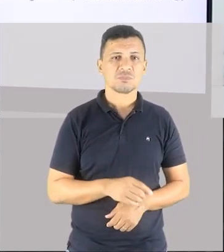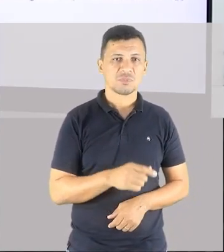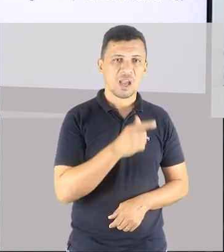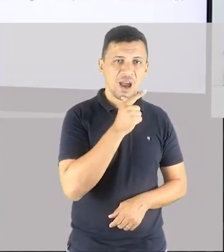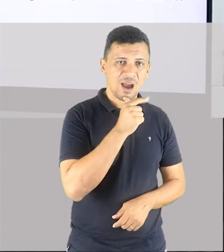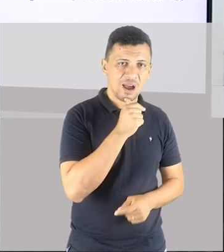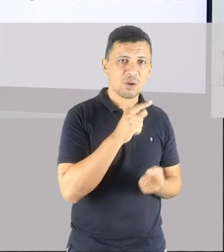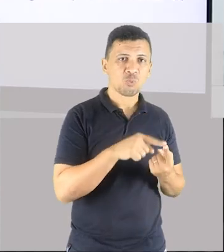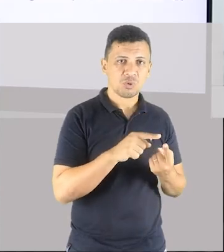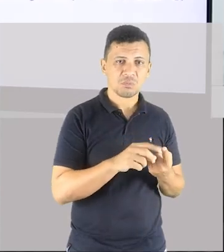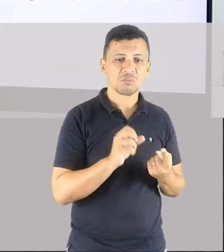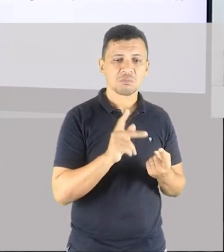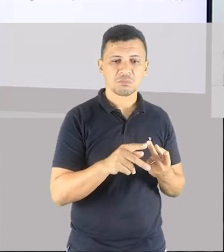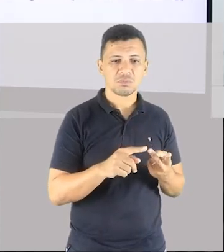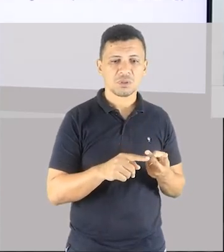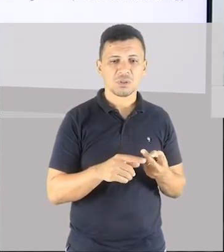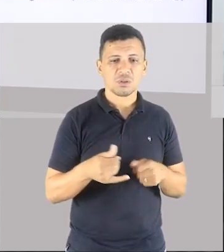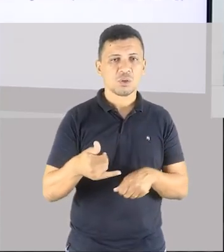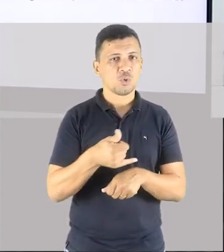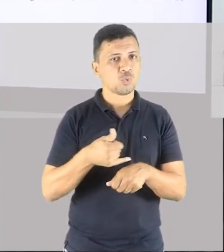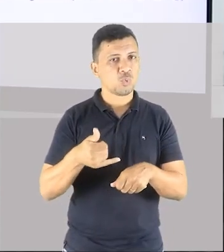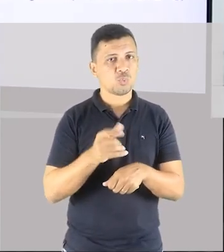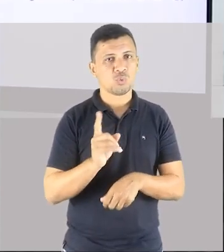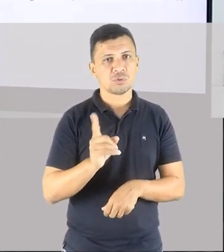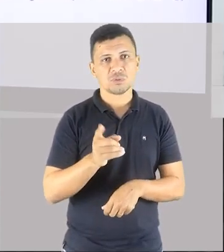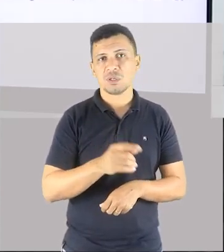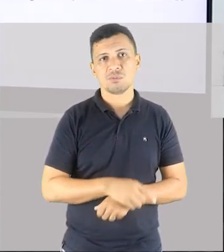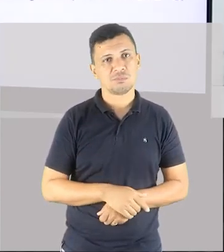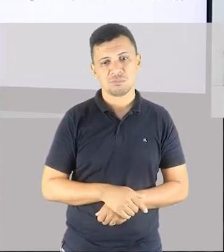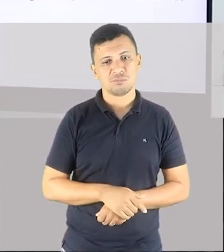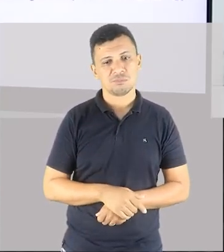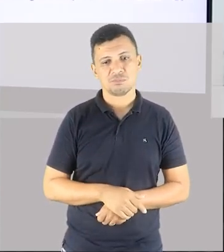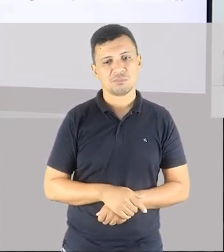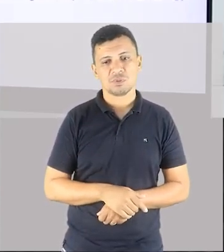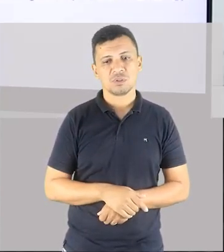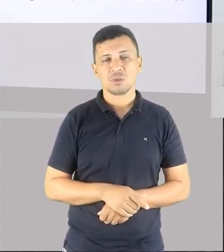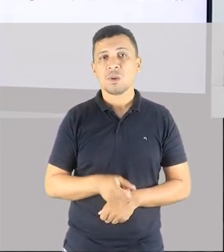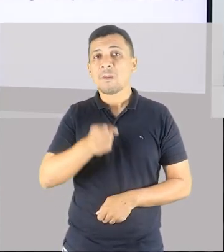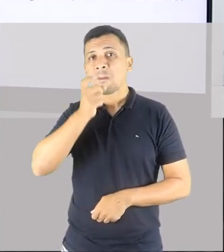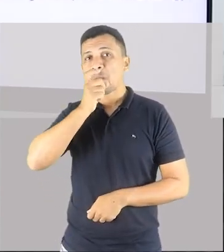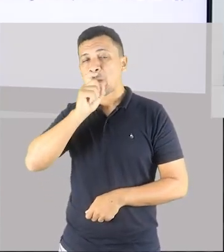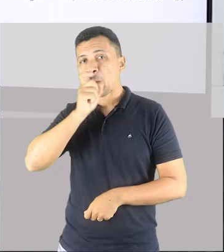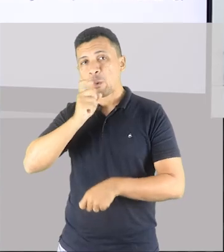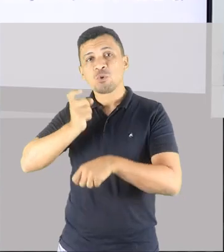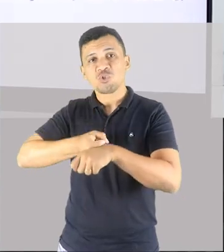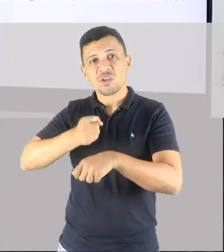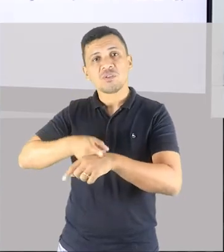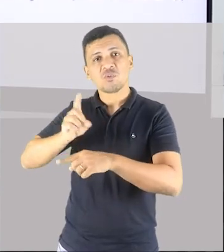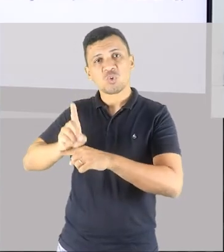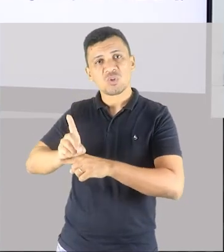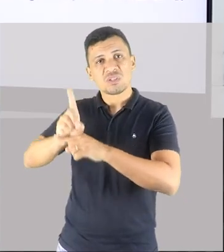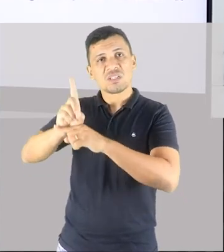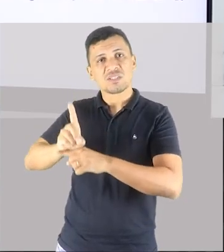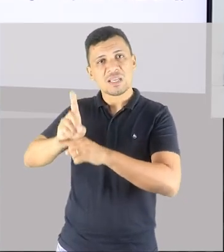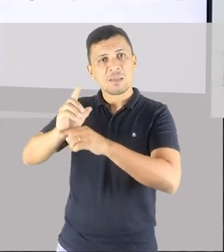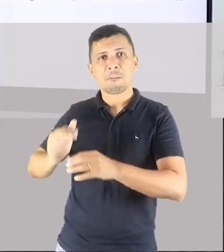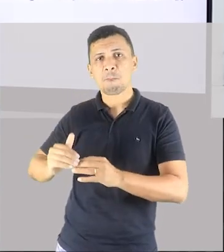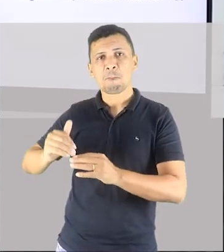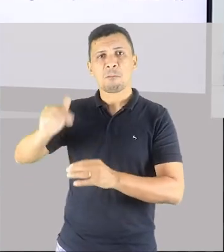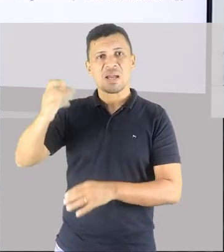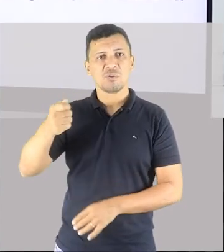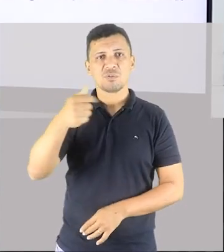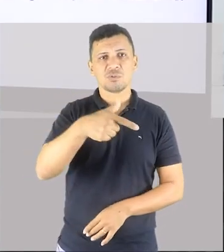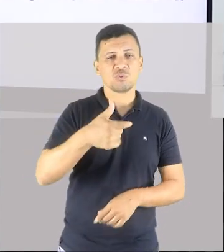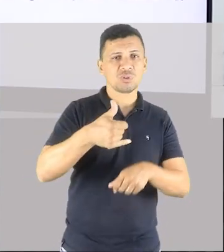água, no óleo não. A densidade dele é maior. O gelo, a densidade é maior do que a do óleo. O gelo afunda no